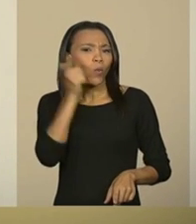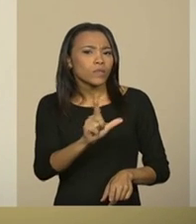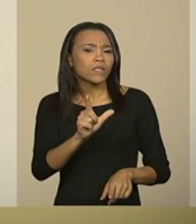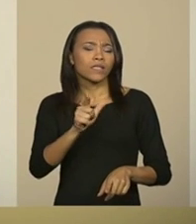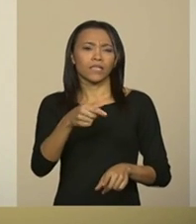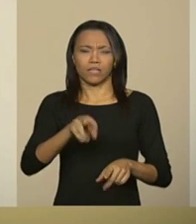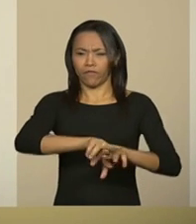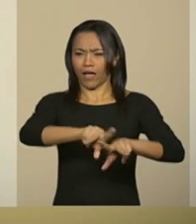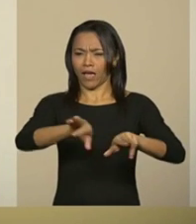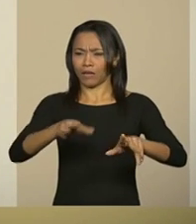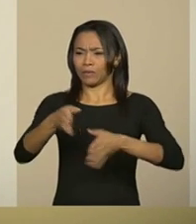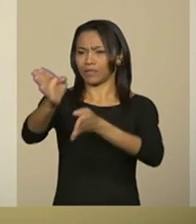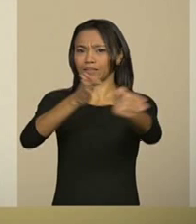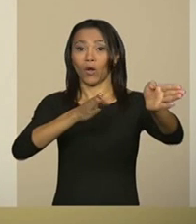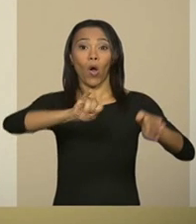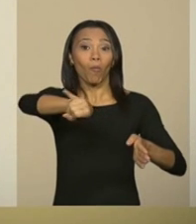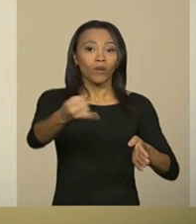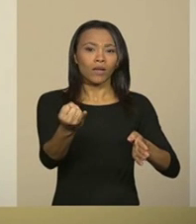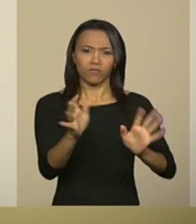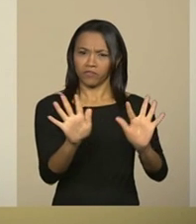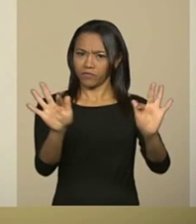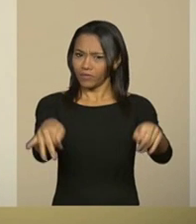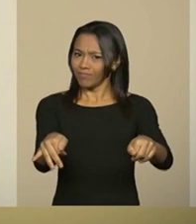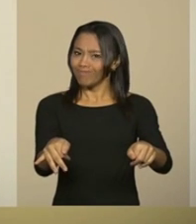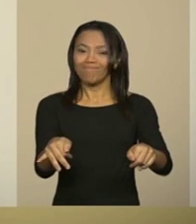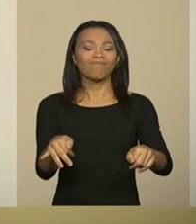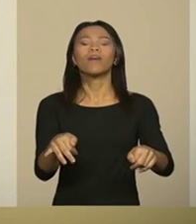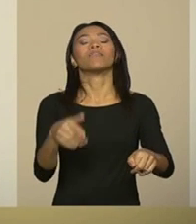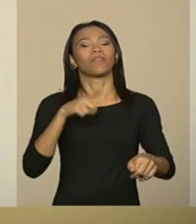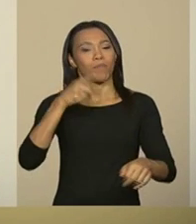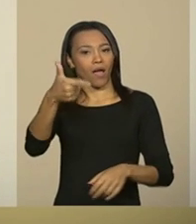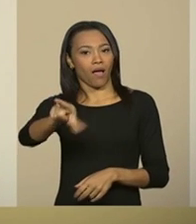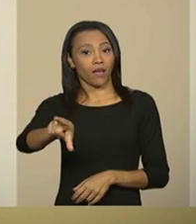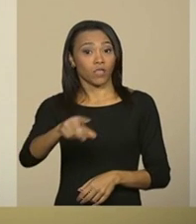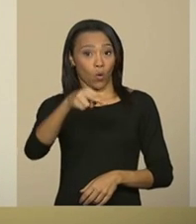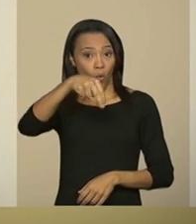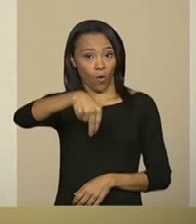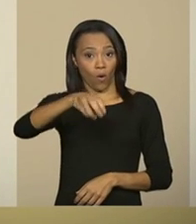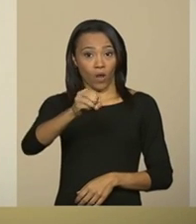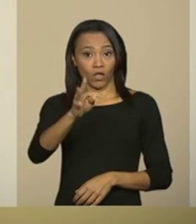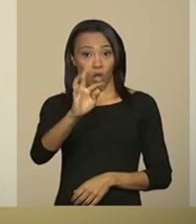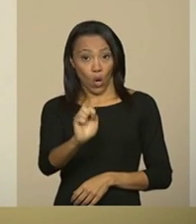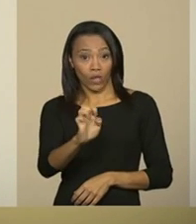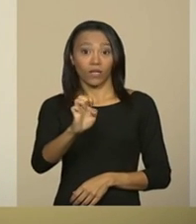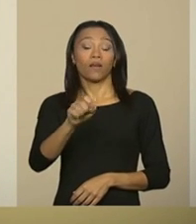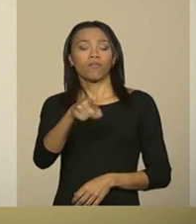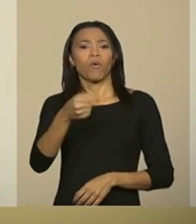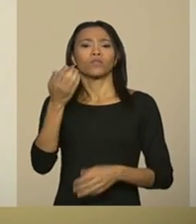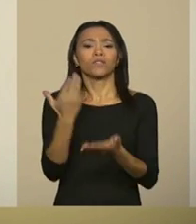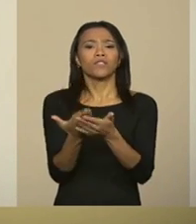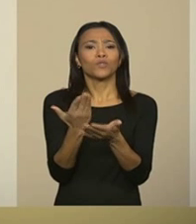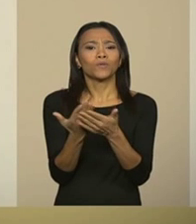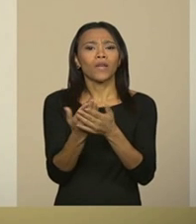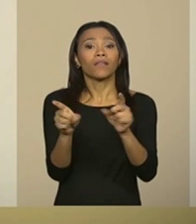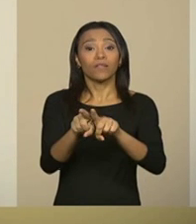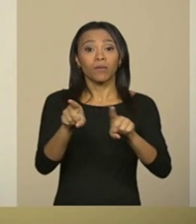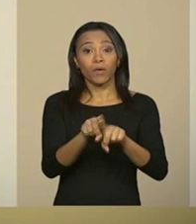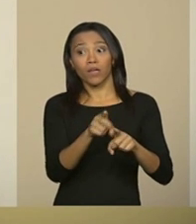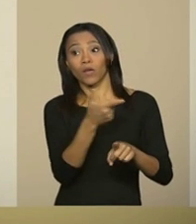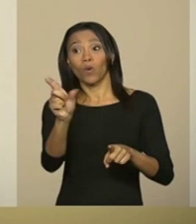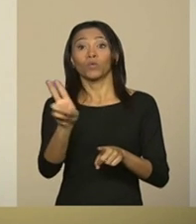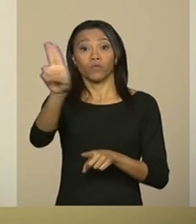caminho de oportunidades não acabam por aí na 11a com a nota do enem o jovem pode estudar em uma universidade